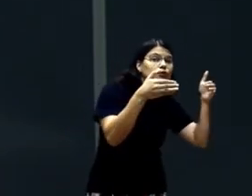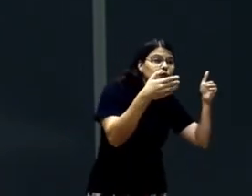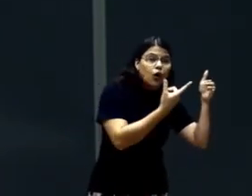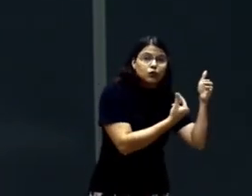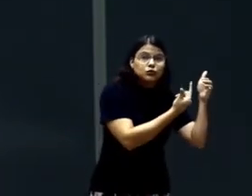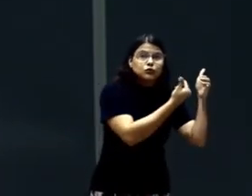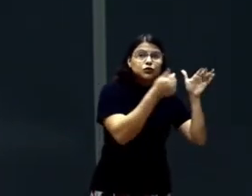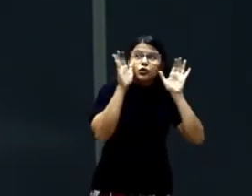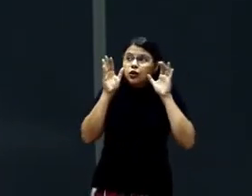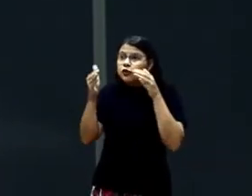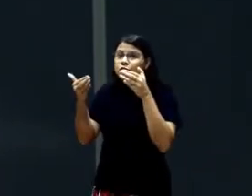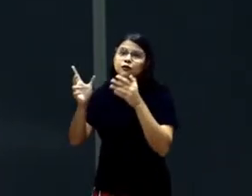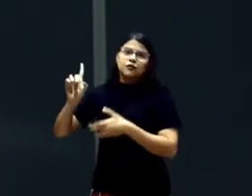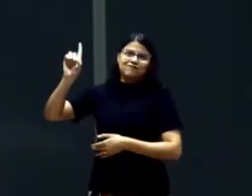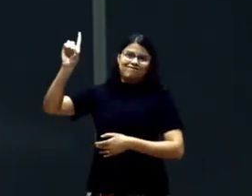Como cristãos,